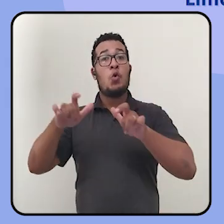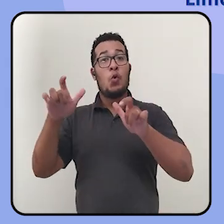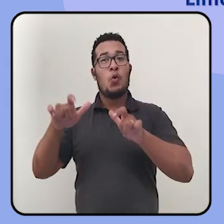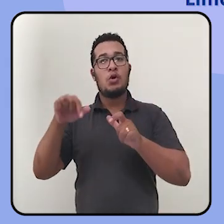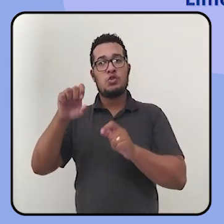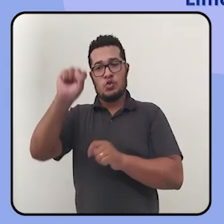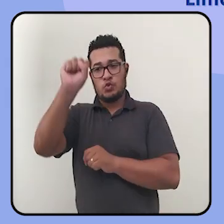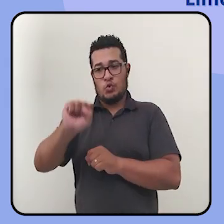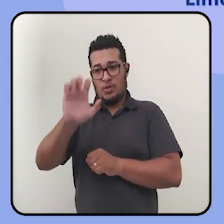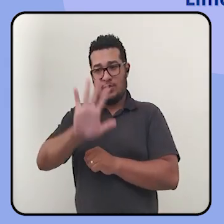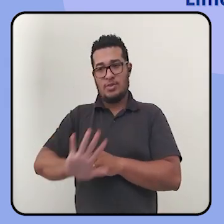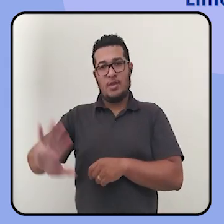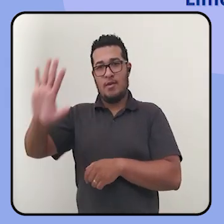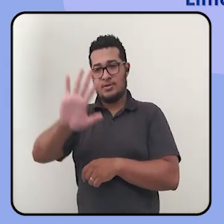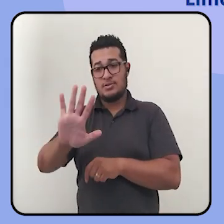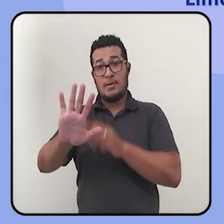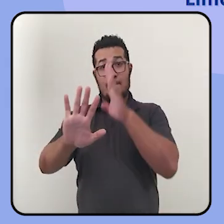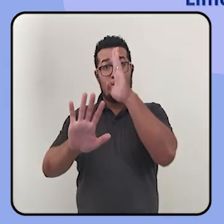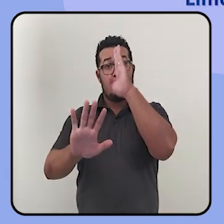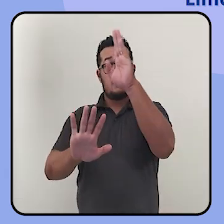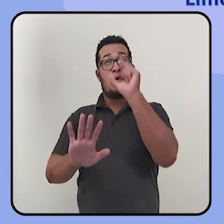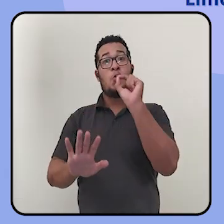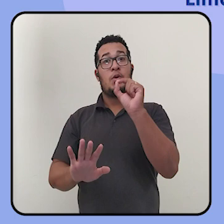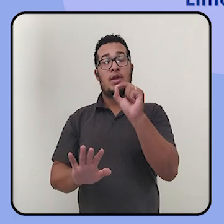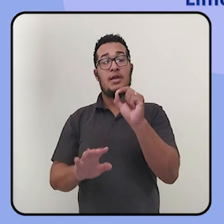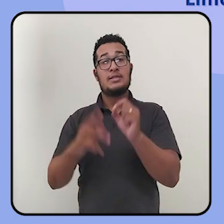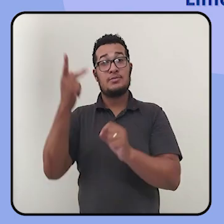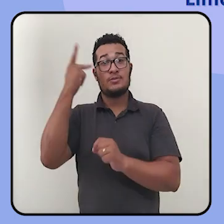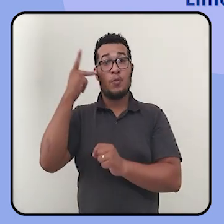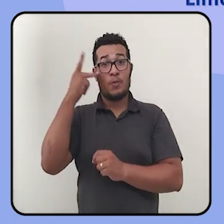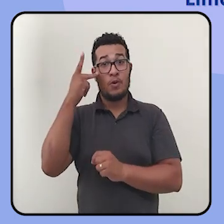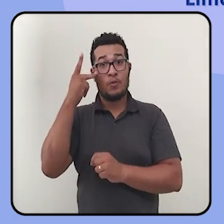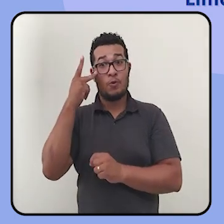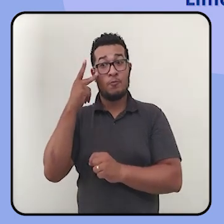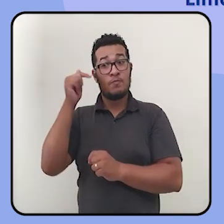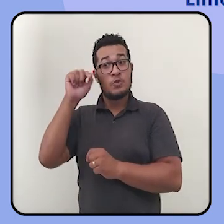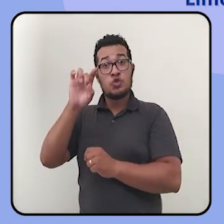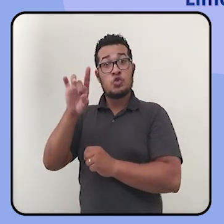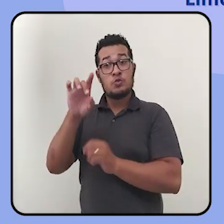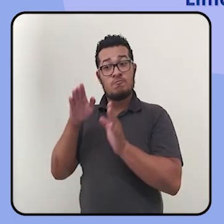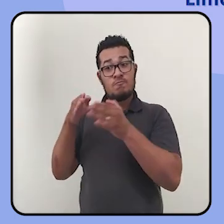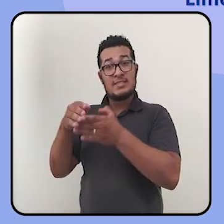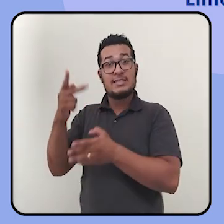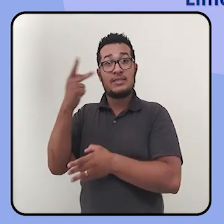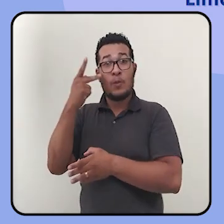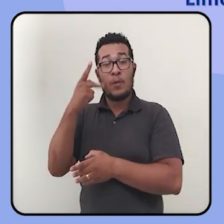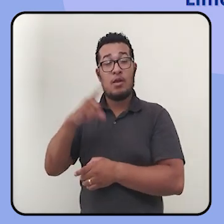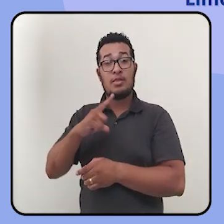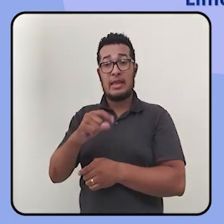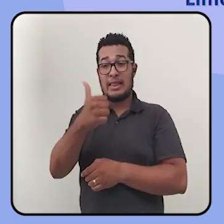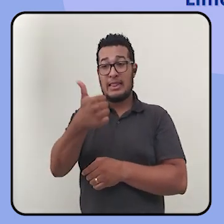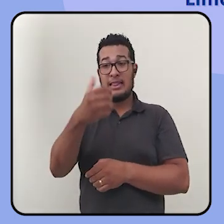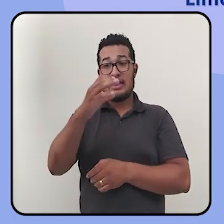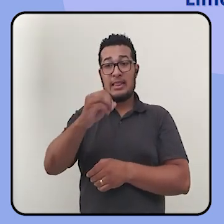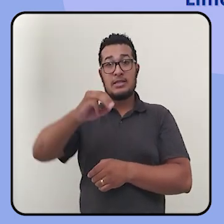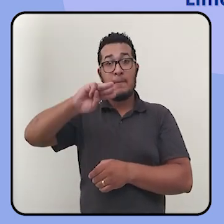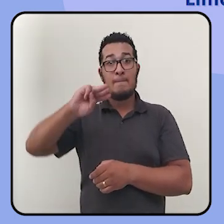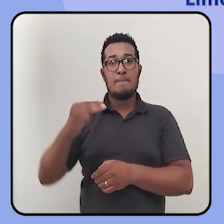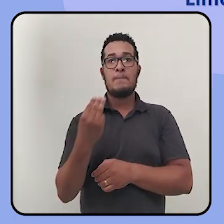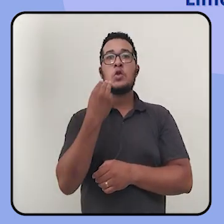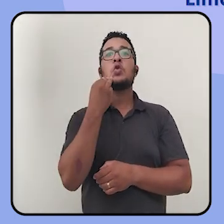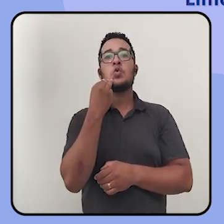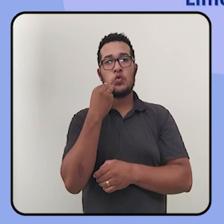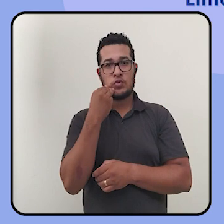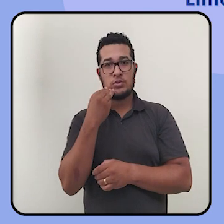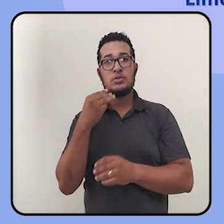Temos na Serra do Gironda, em Cachoeiro de Itapemirim. Temos nos vales dos rios Doce, Cricaré, Itapemirim, Santa Maria e o